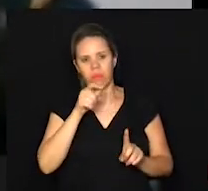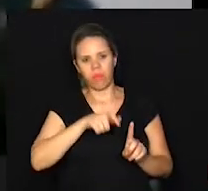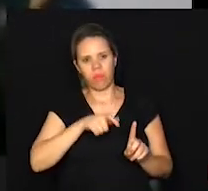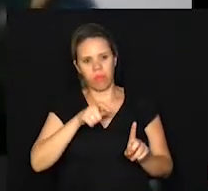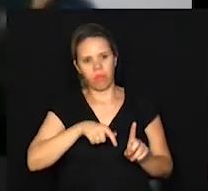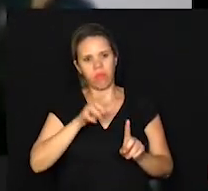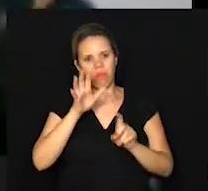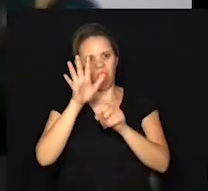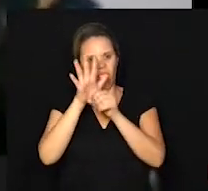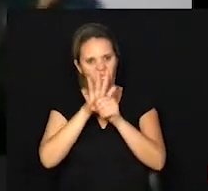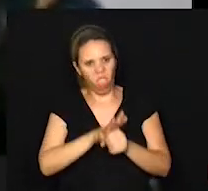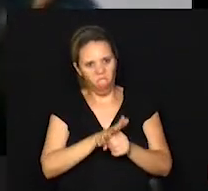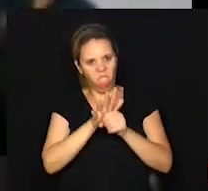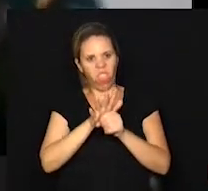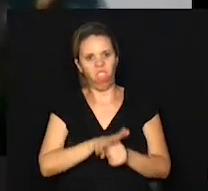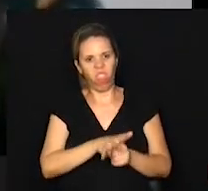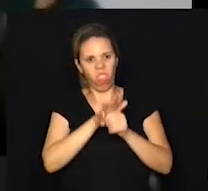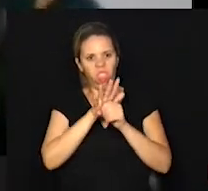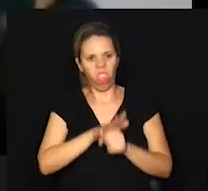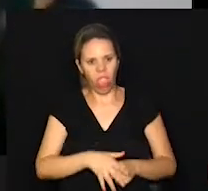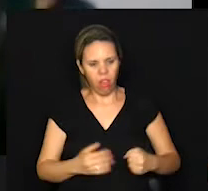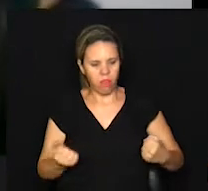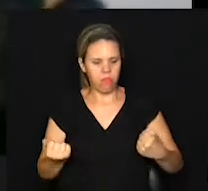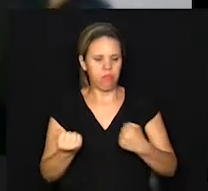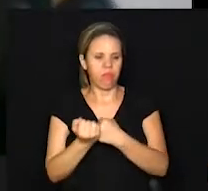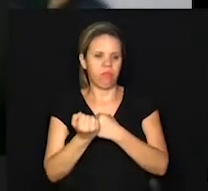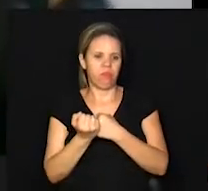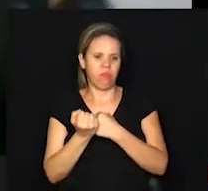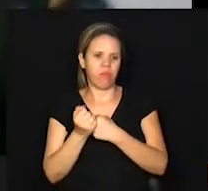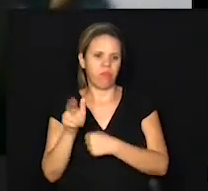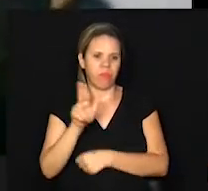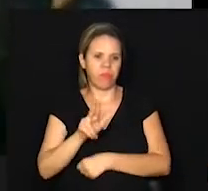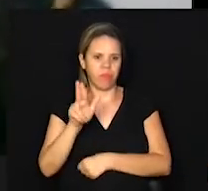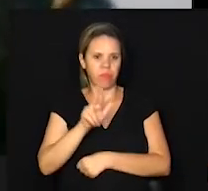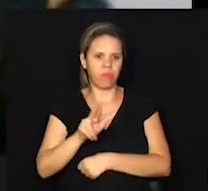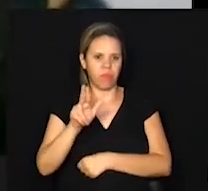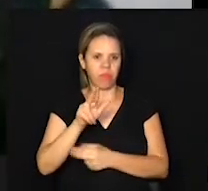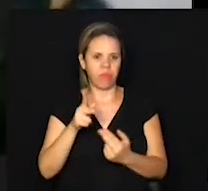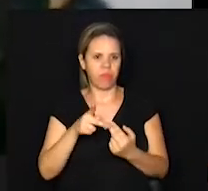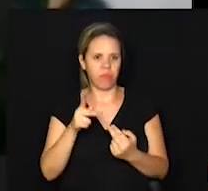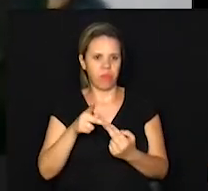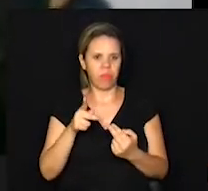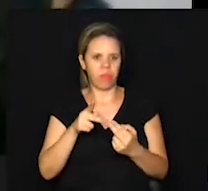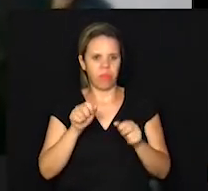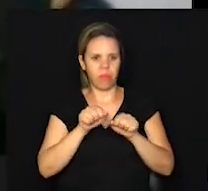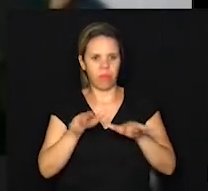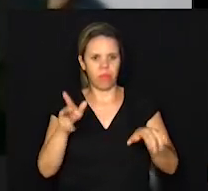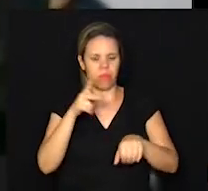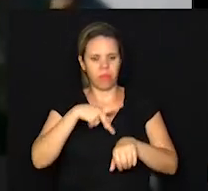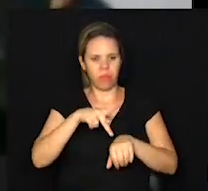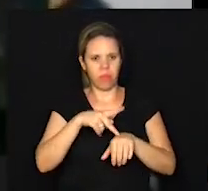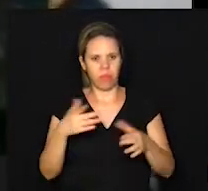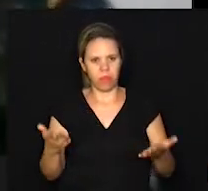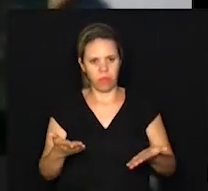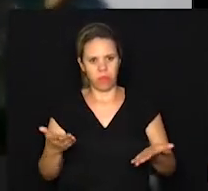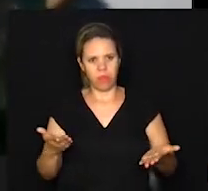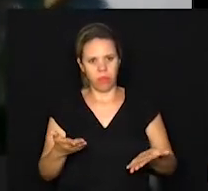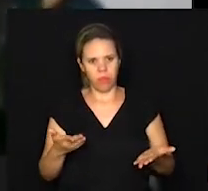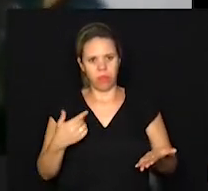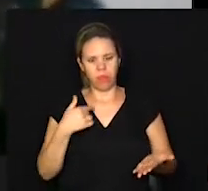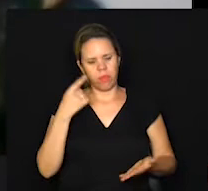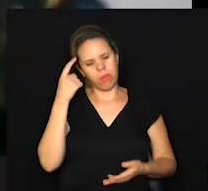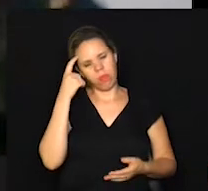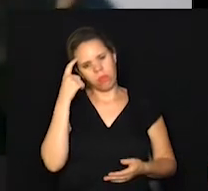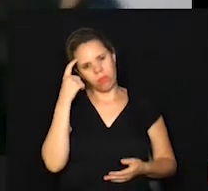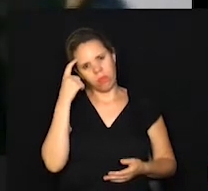gente para baixo do tapete com o apoio de uma instituição do tamanho da Unip, que se espalha no país inteiro hoje, e eu fico